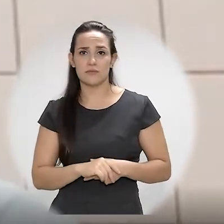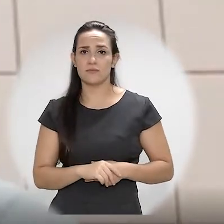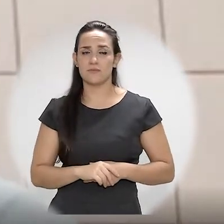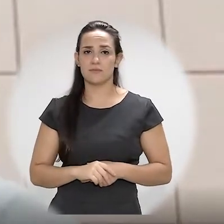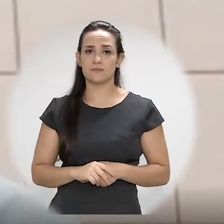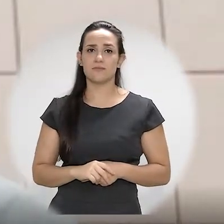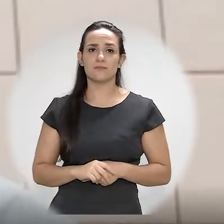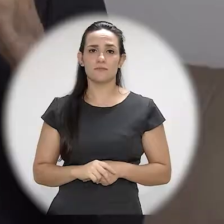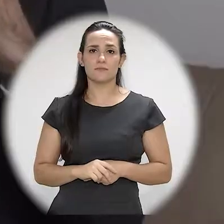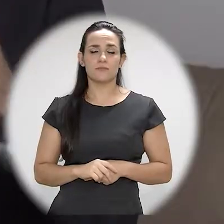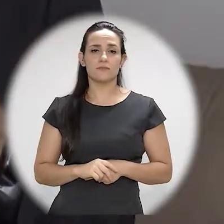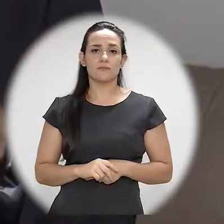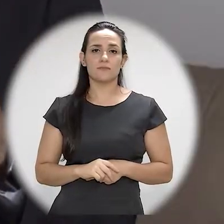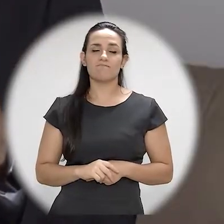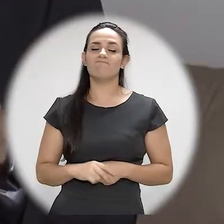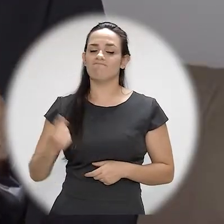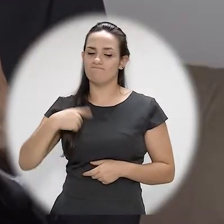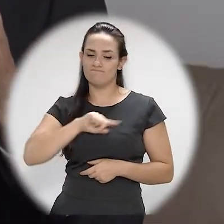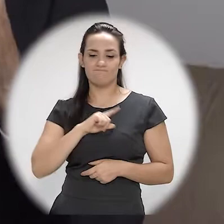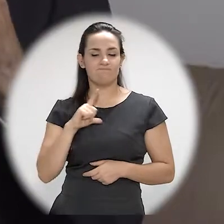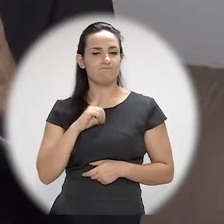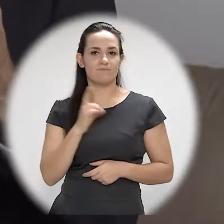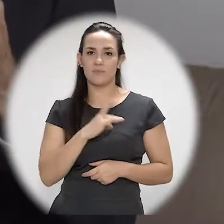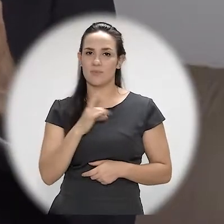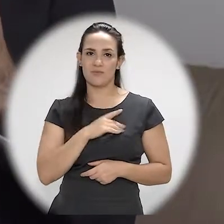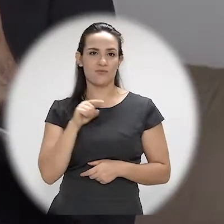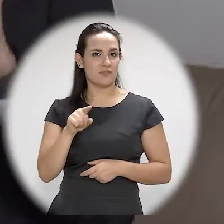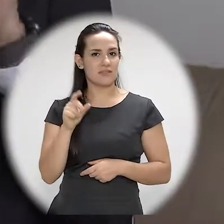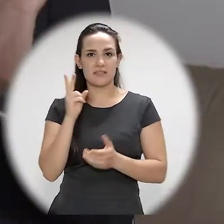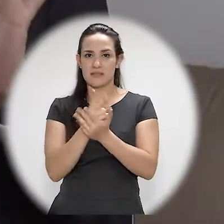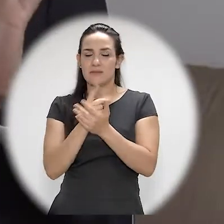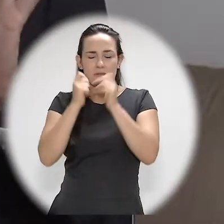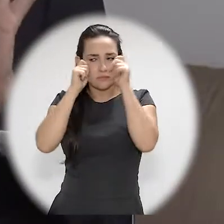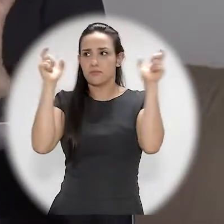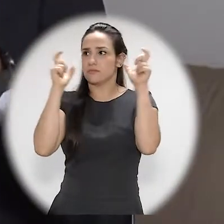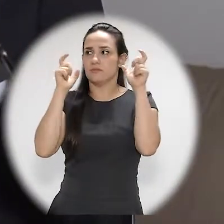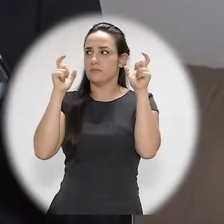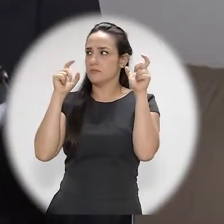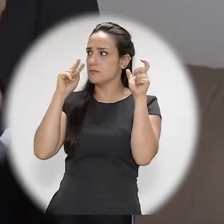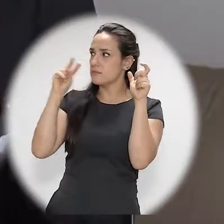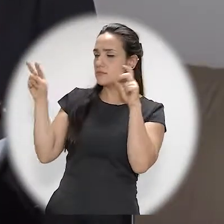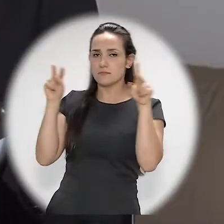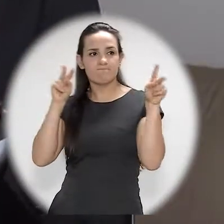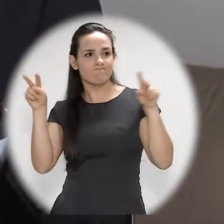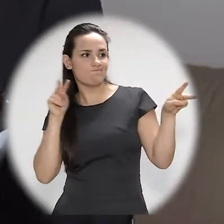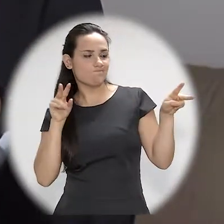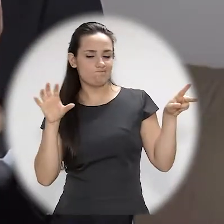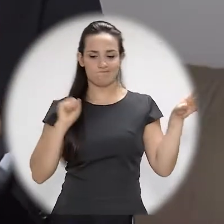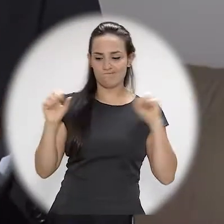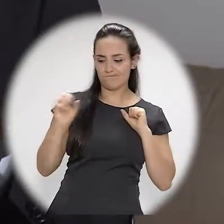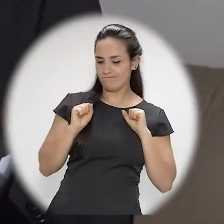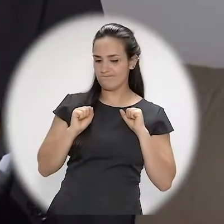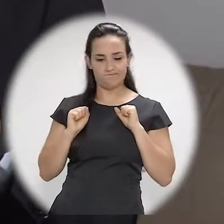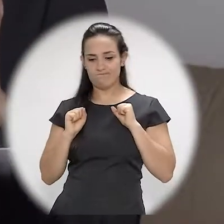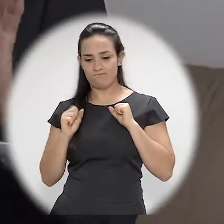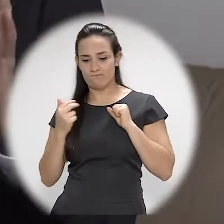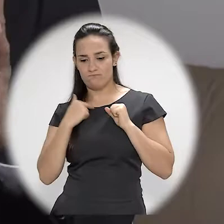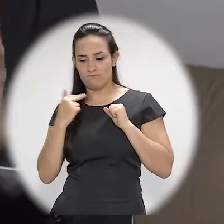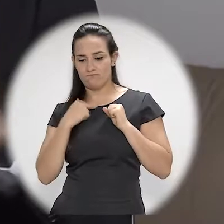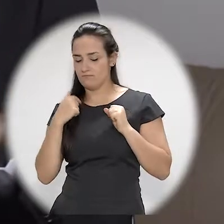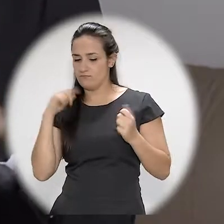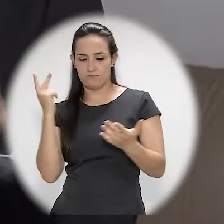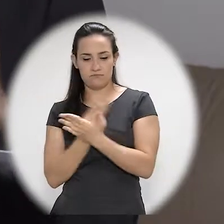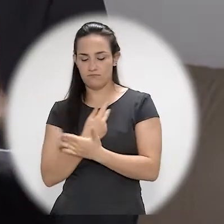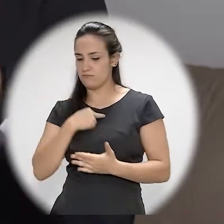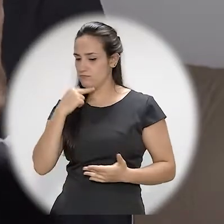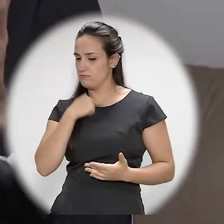estão aqui com a gente, né? O medo é muito grande, você fica alerta o tempo inteiro, super alerta, atento, que eu não